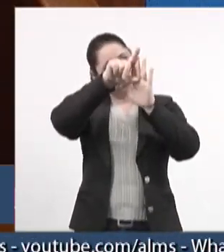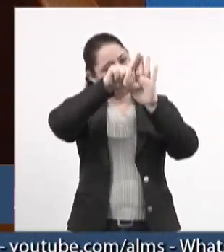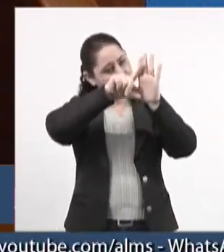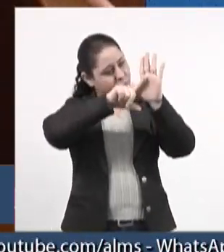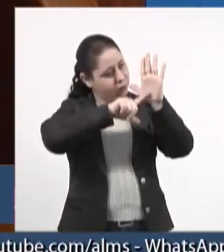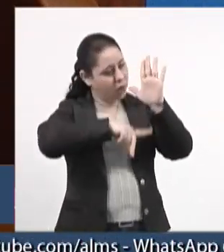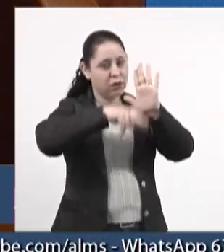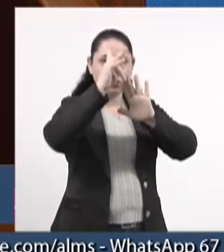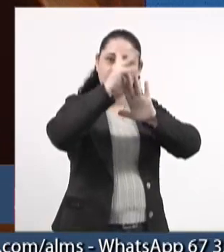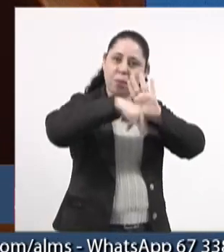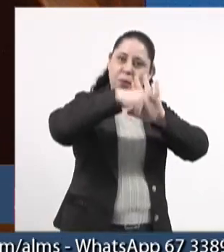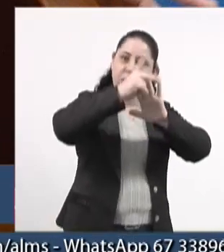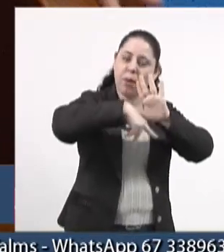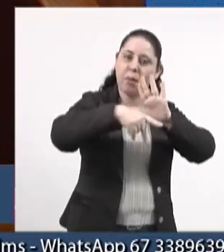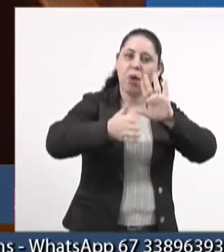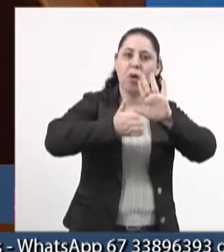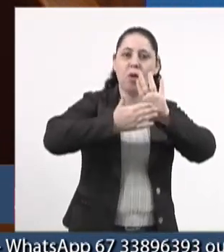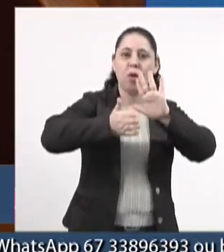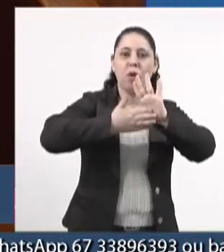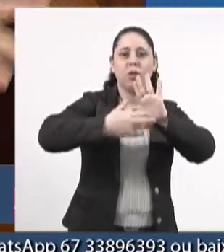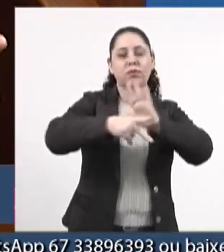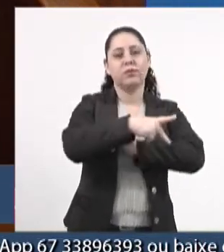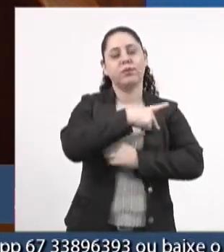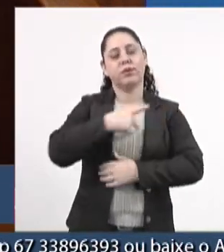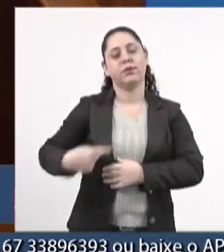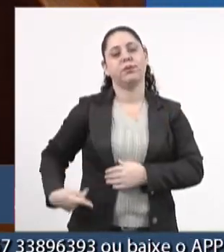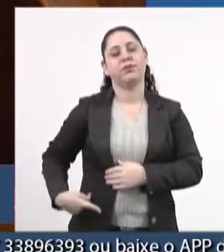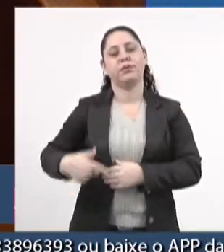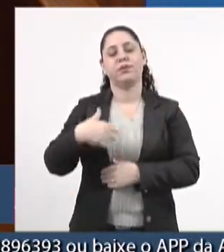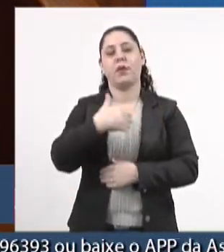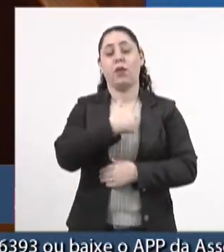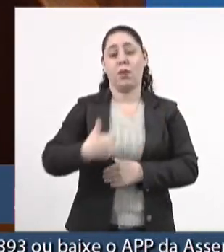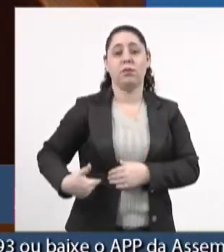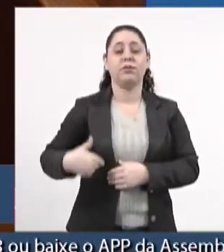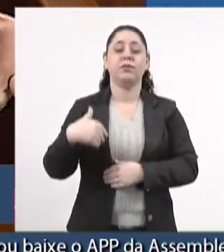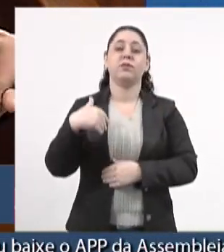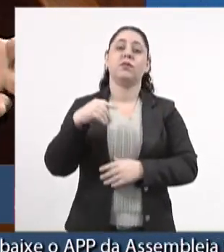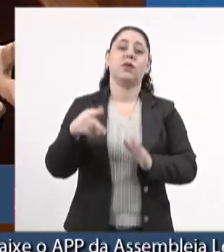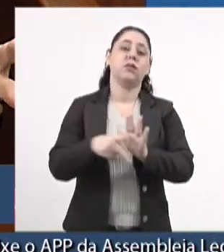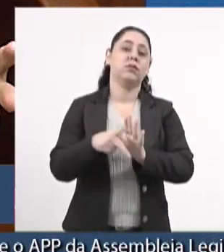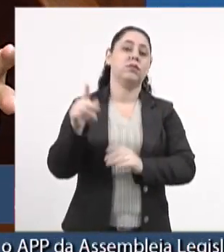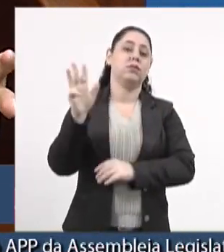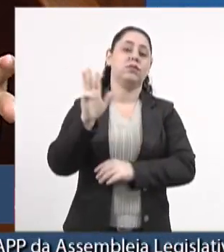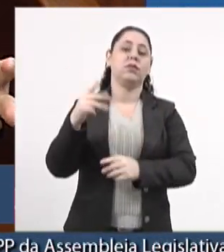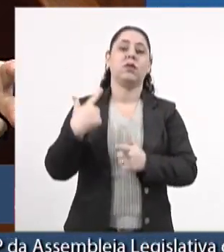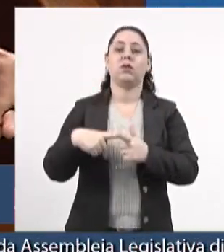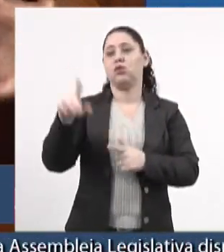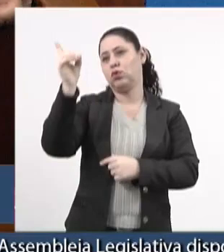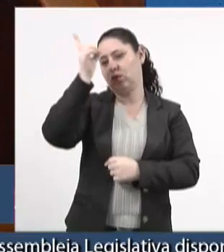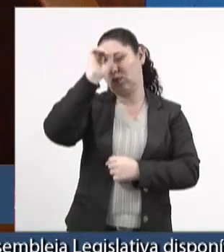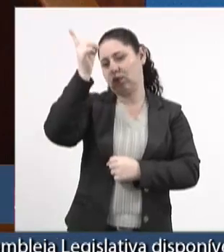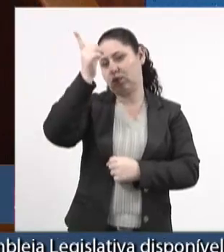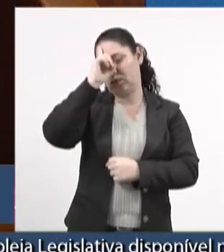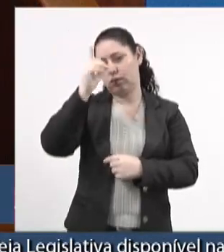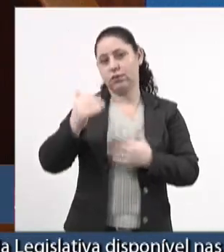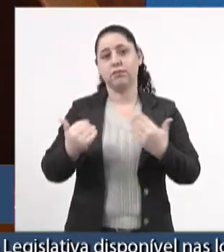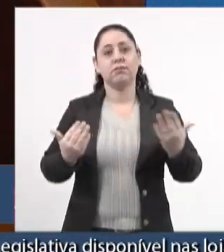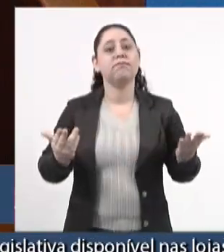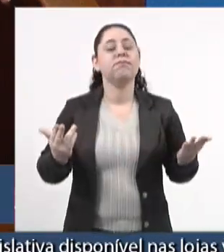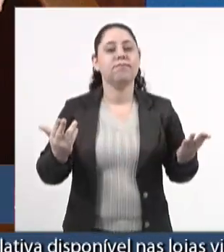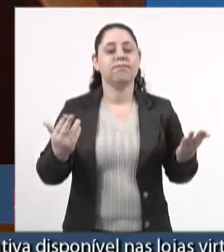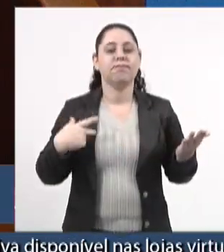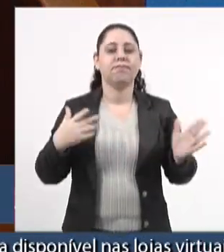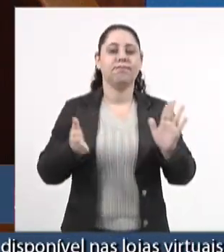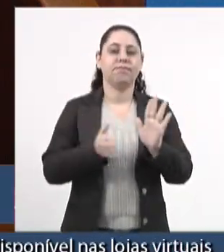de programas, de iniciativas do governo Lula, porque é todo dia uma